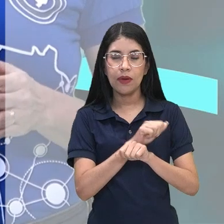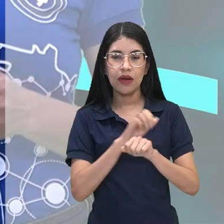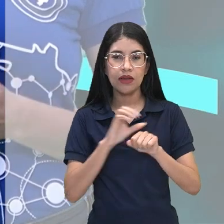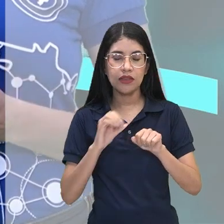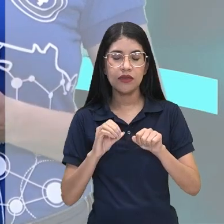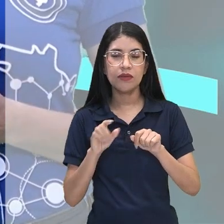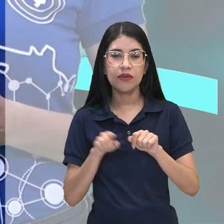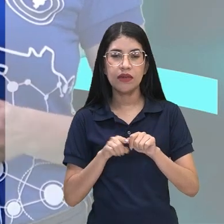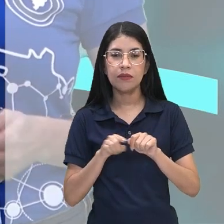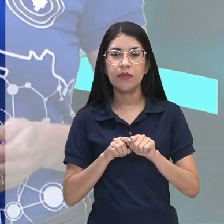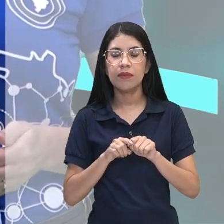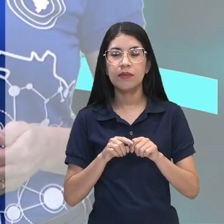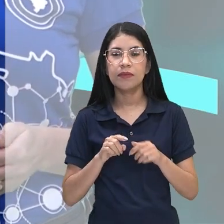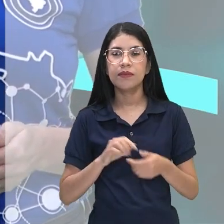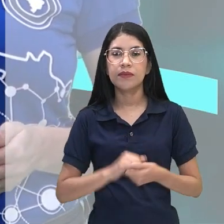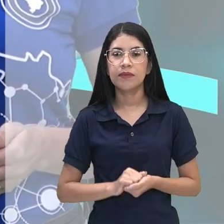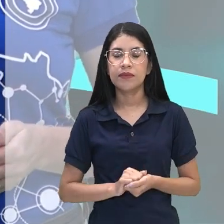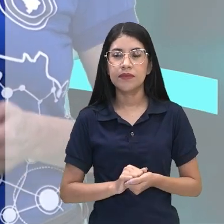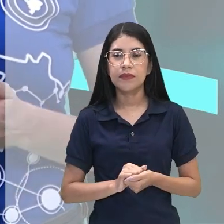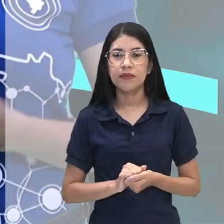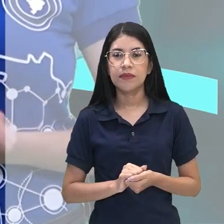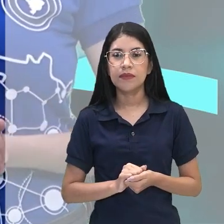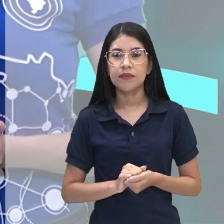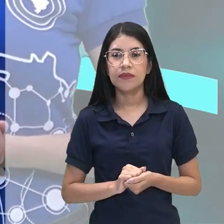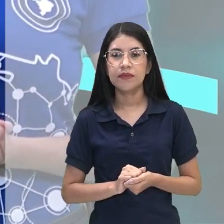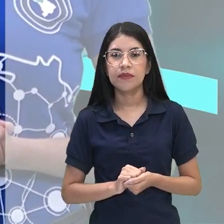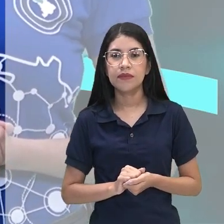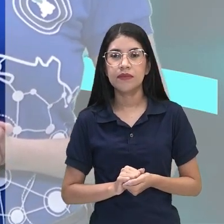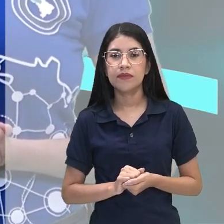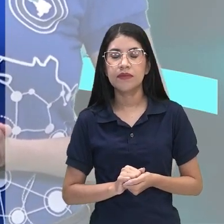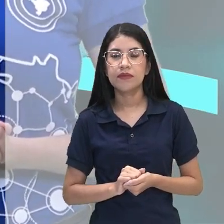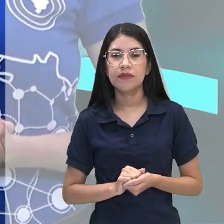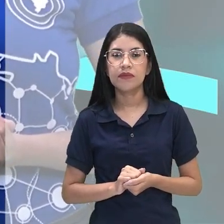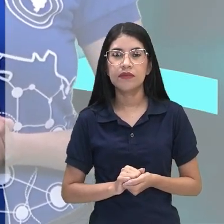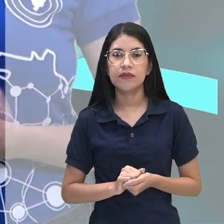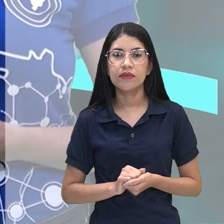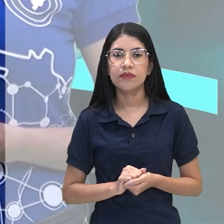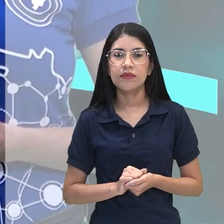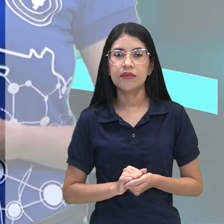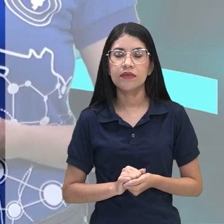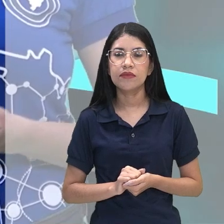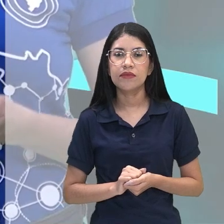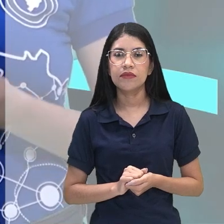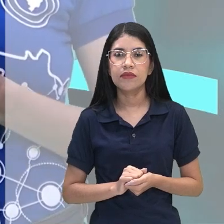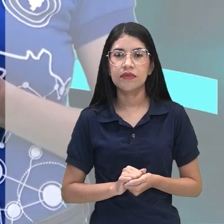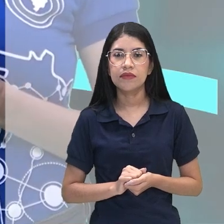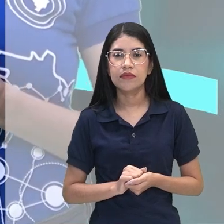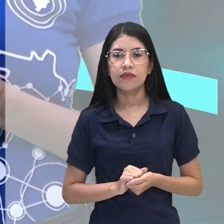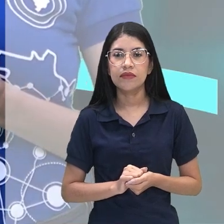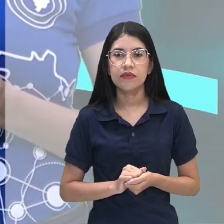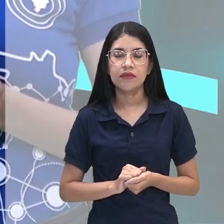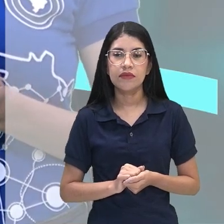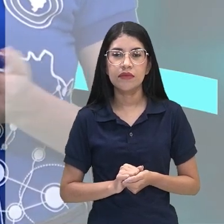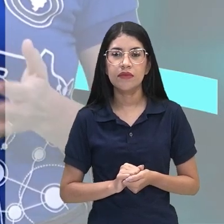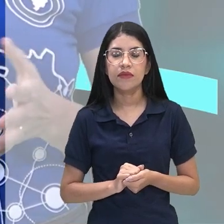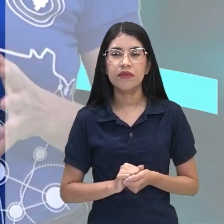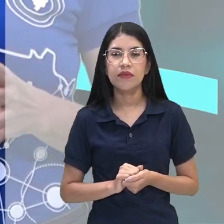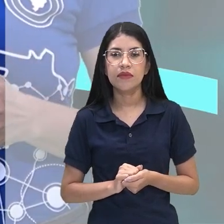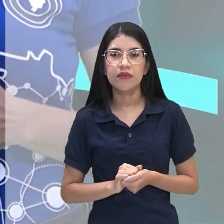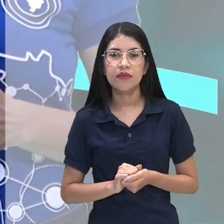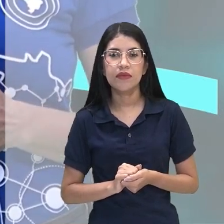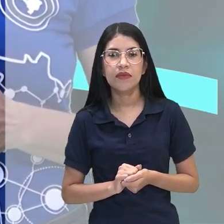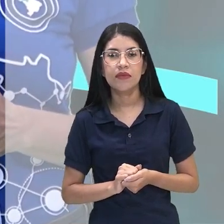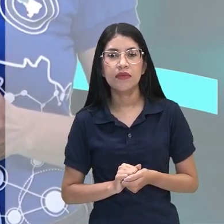bem fácil, ok? Assim vocês aprendem. Continuando. Marcadores discursivos, esses